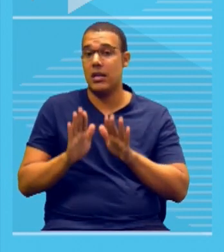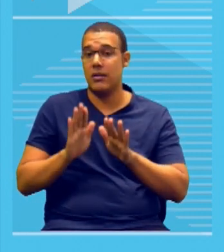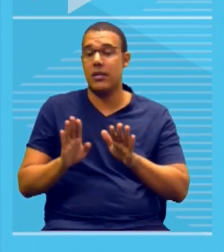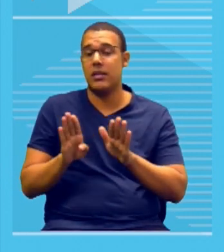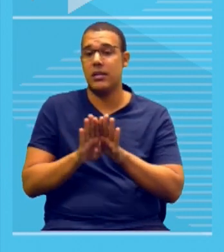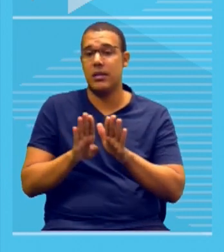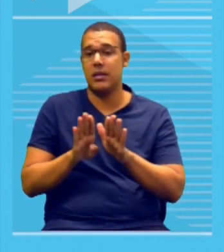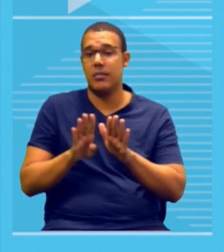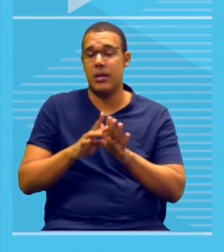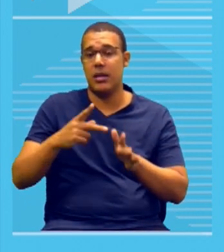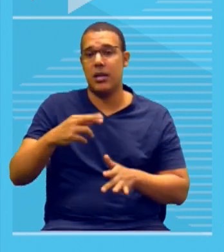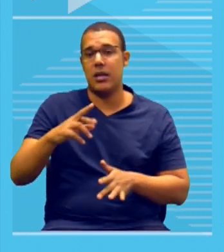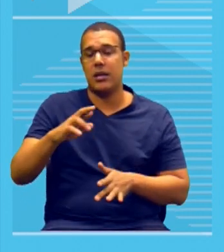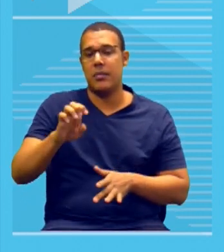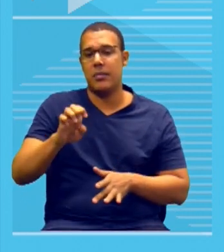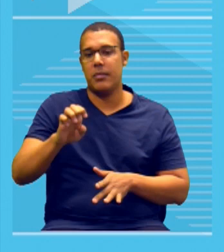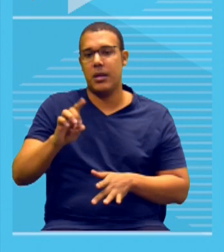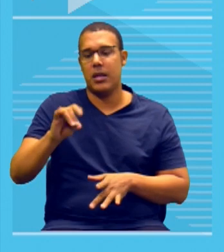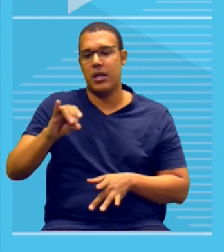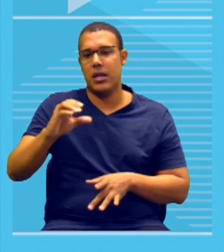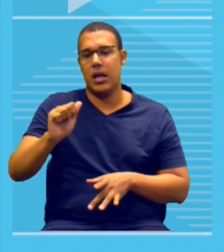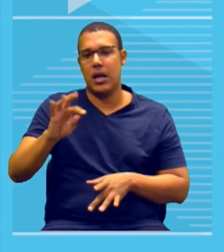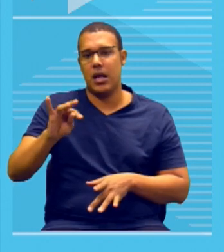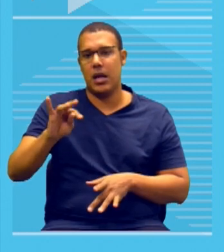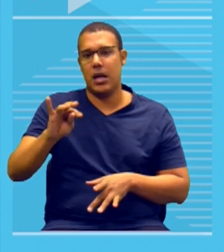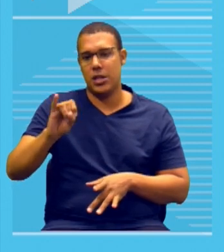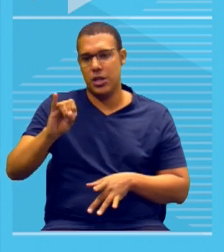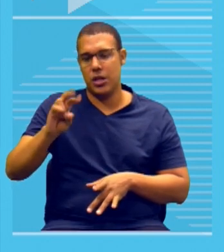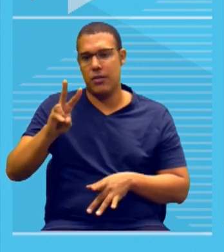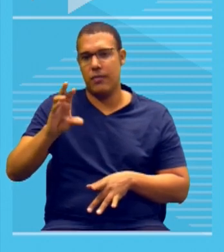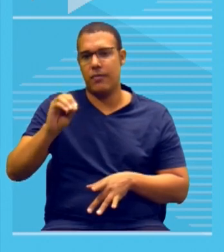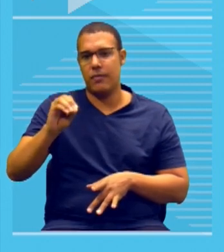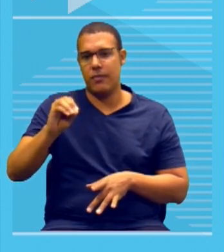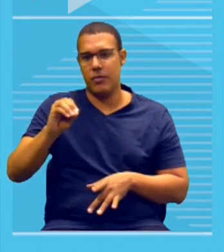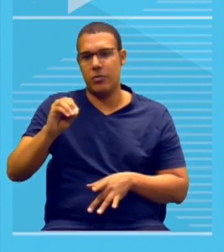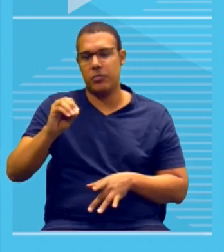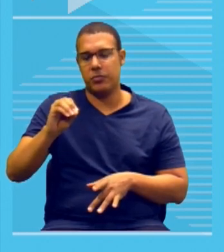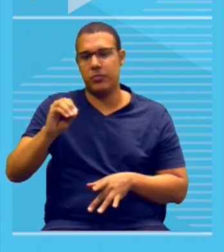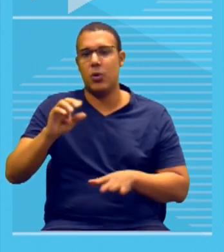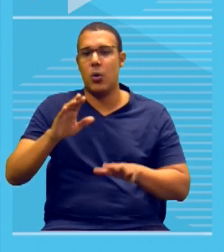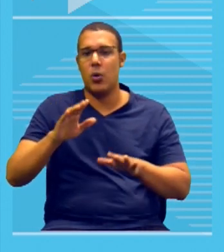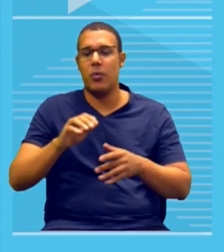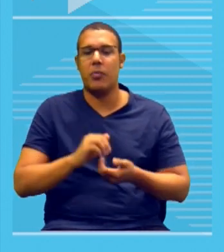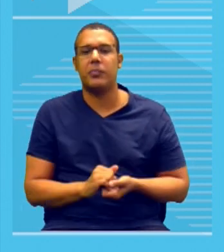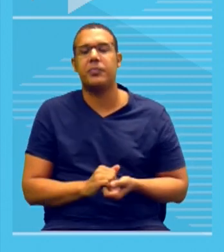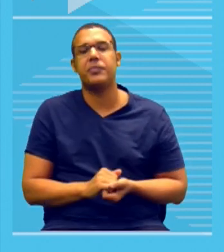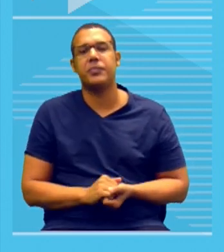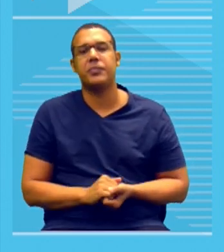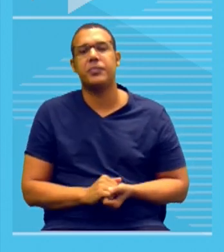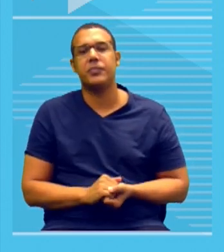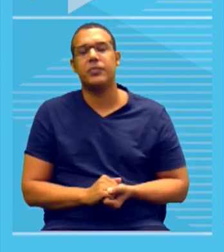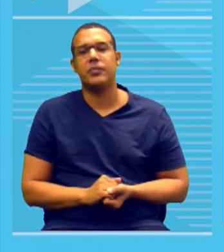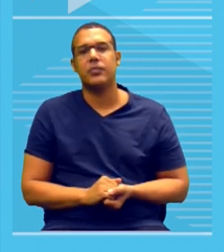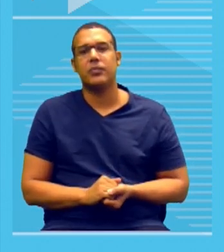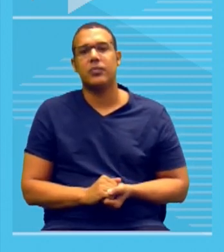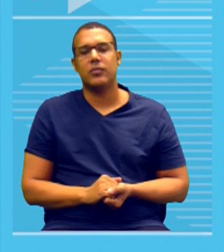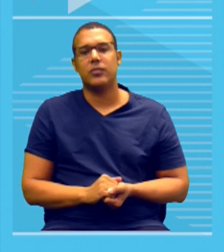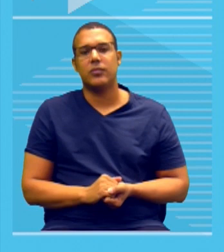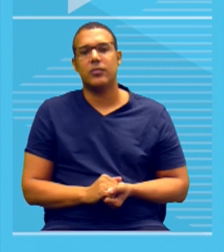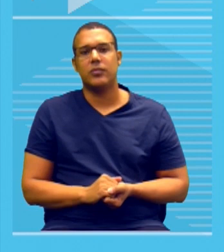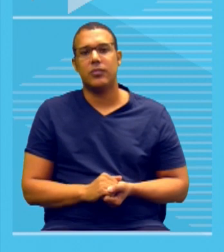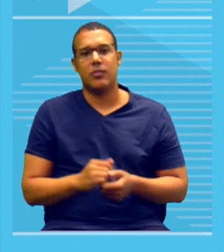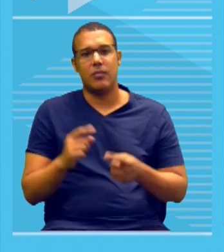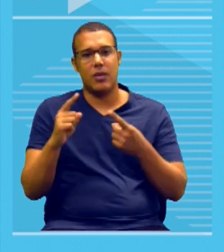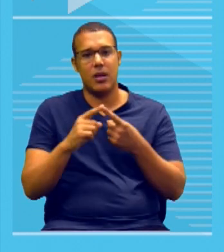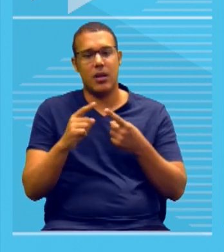de predicativo do sujeito tá então sujeito ou muito raramente predicativo do sujeito os